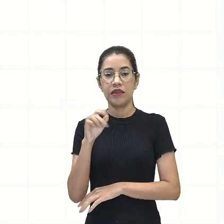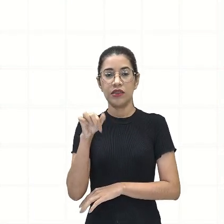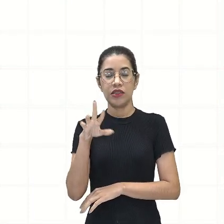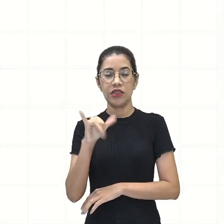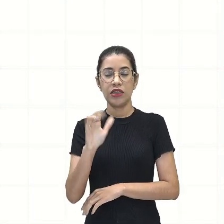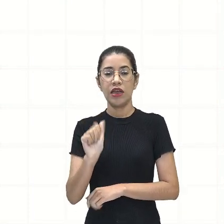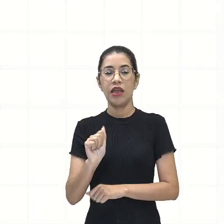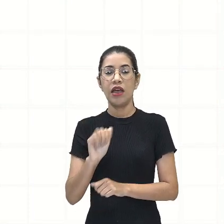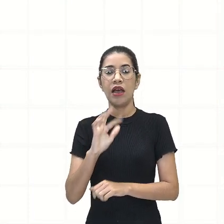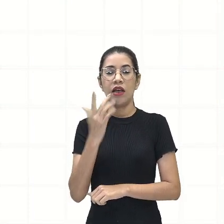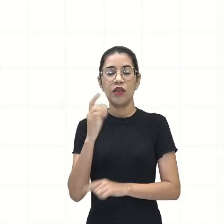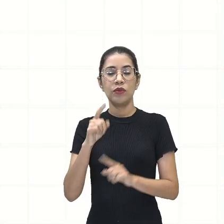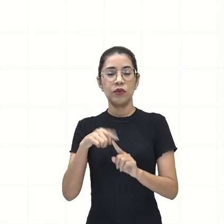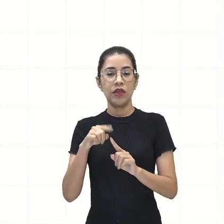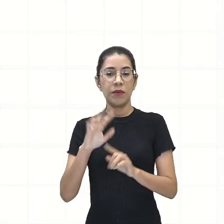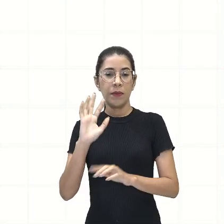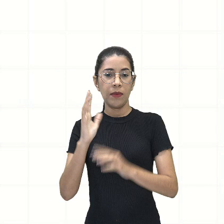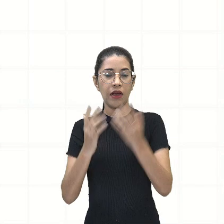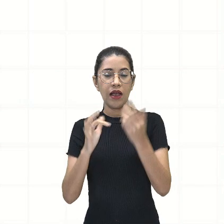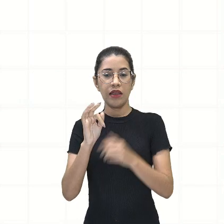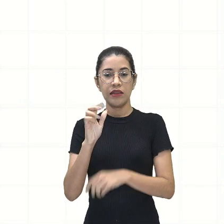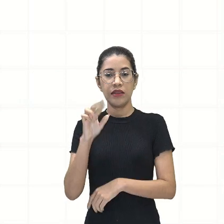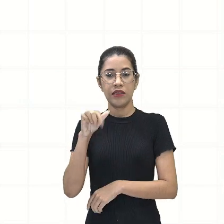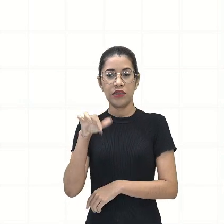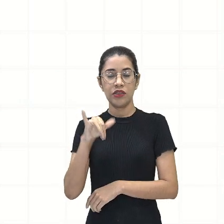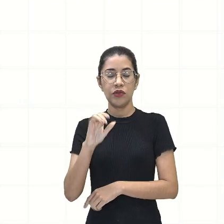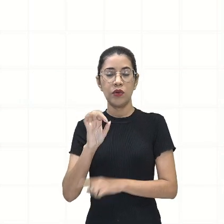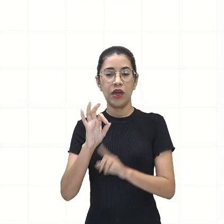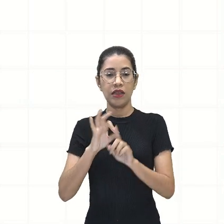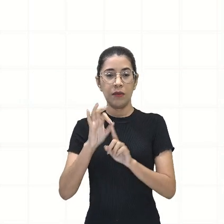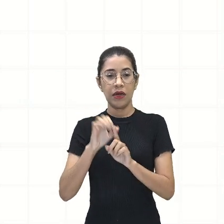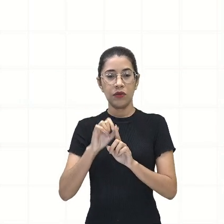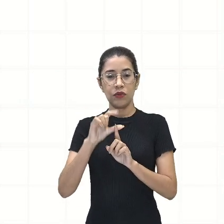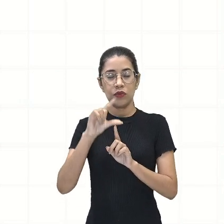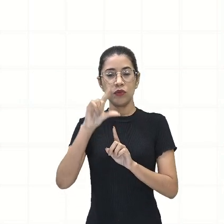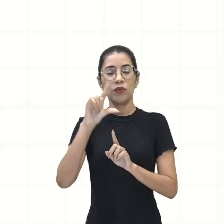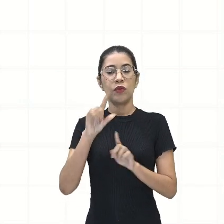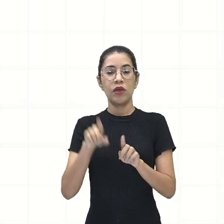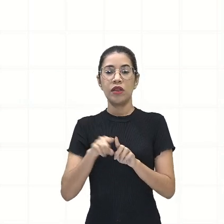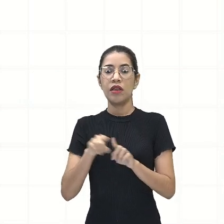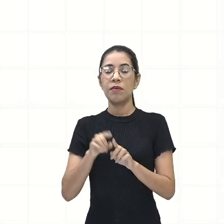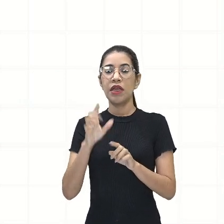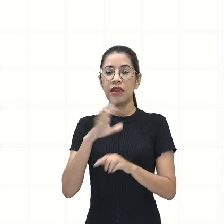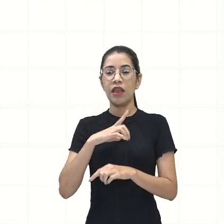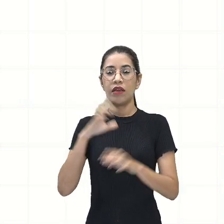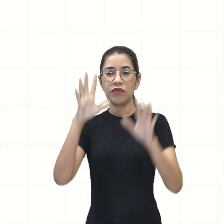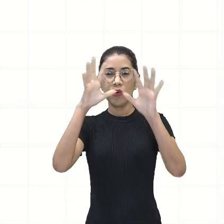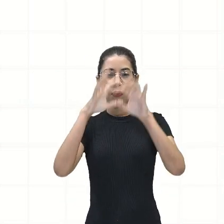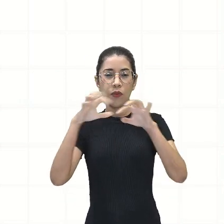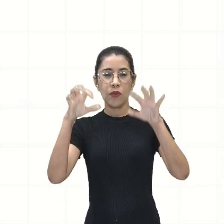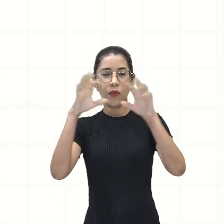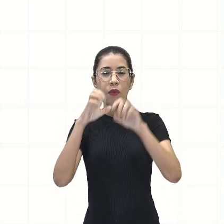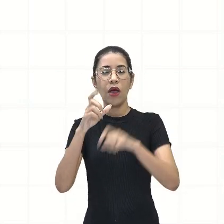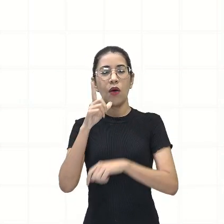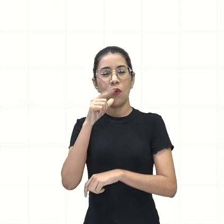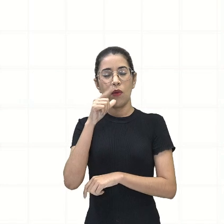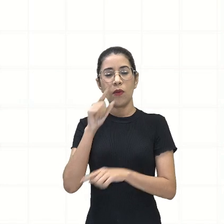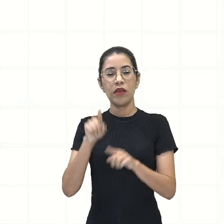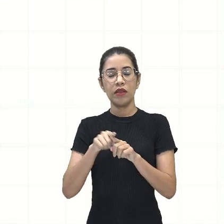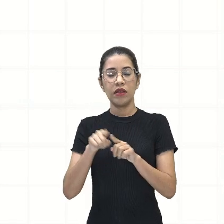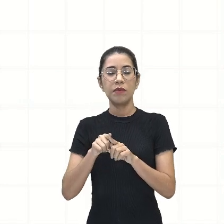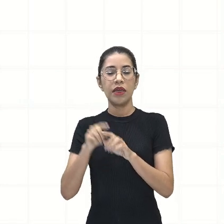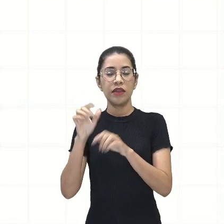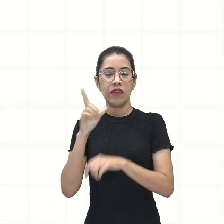clima tropical atlântico, que apresenta altas temperaturas, influência das massas de ar úmidas do